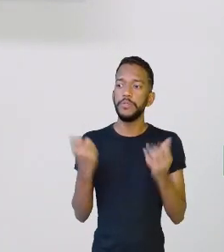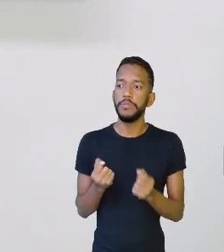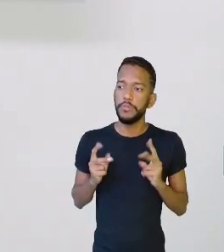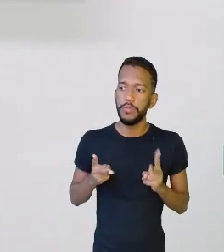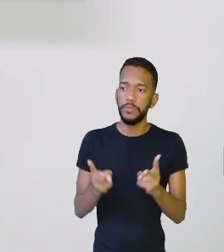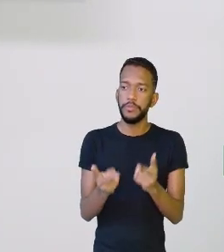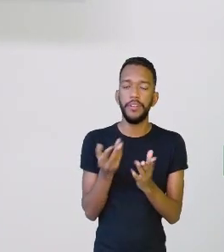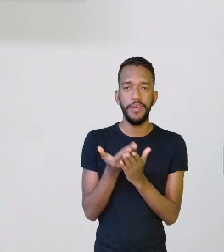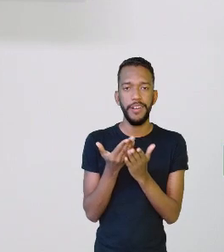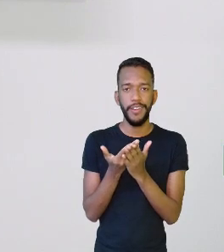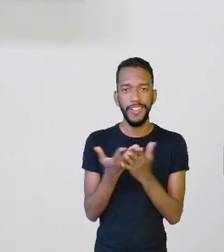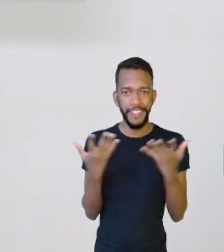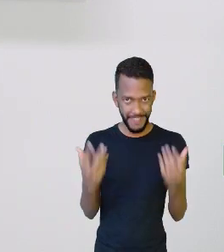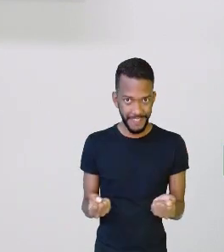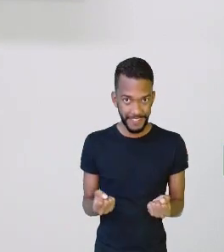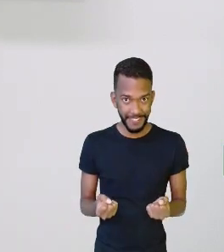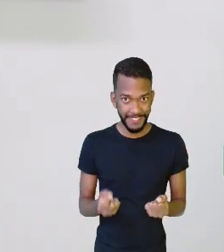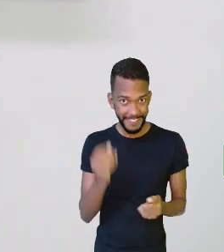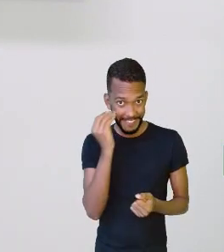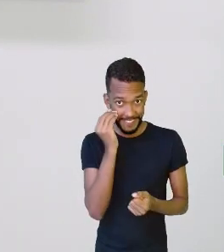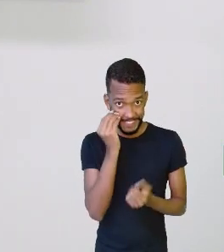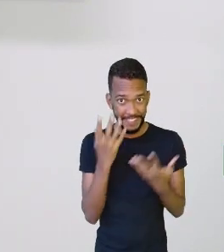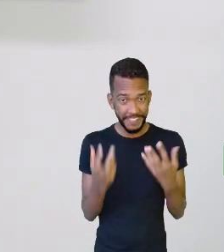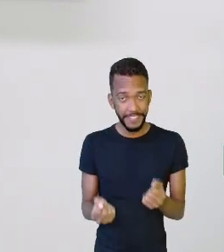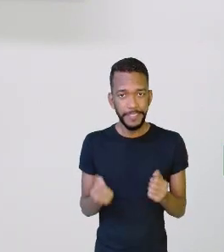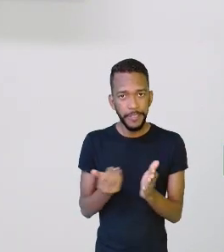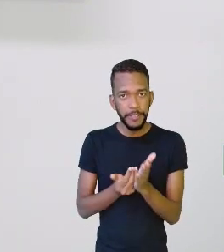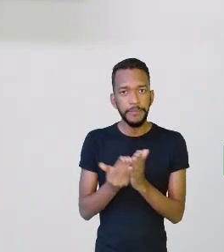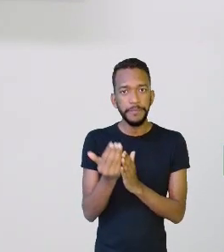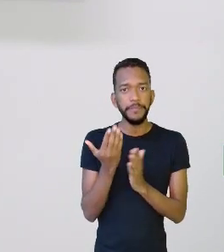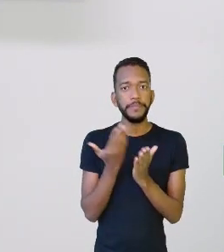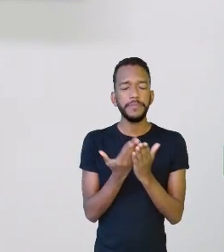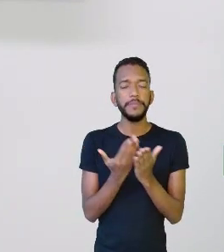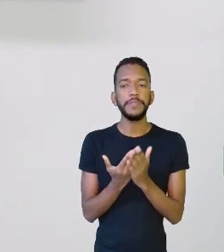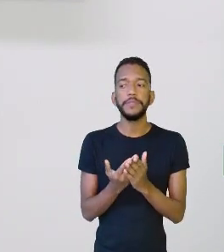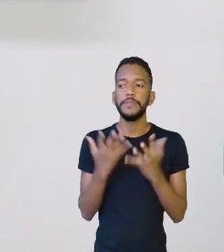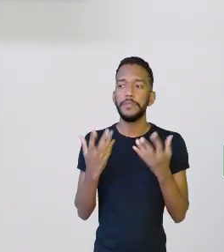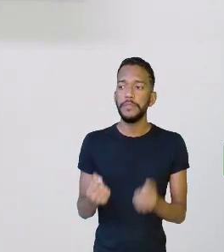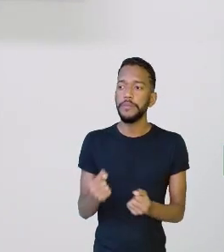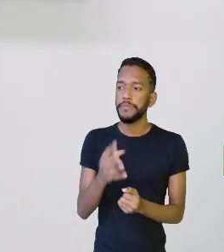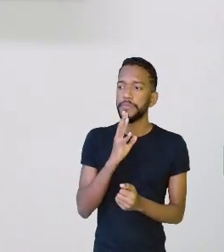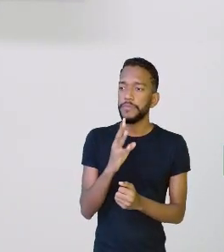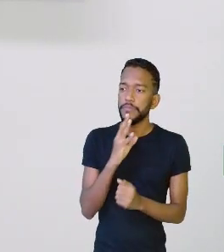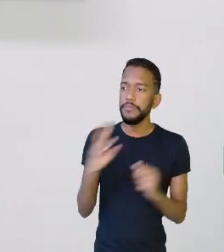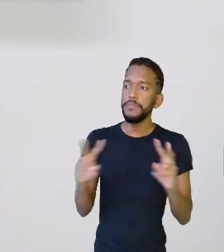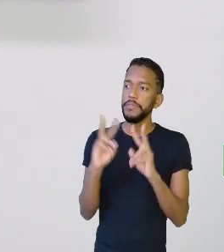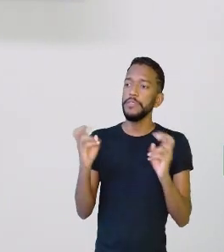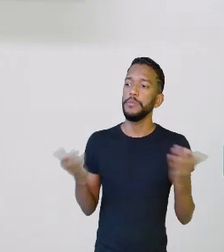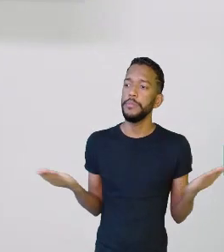continuidade a esta aula. Vamos lá? Vamos começar a nossa aula, vamos conhecer o tema da aula de hoje?